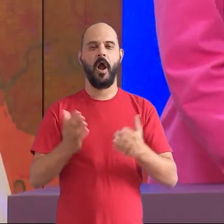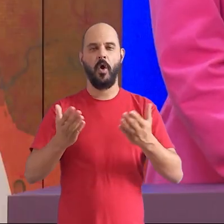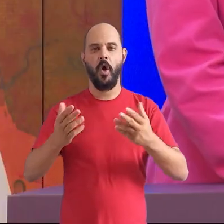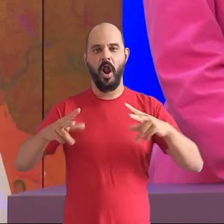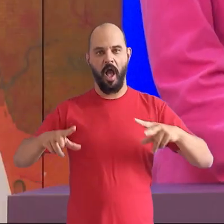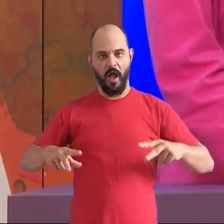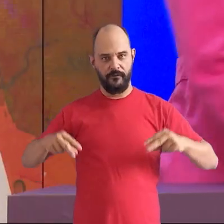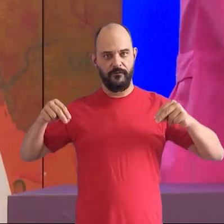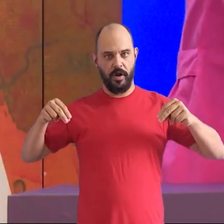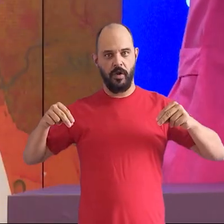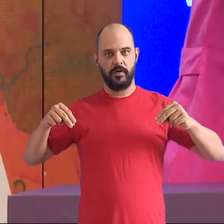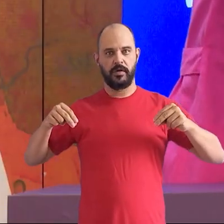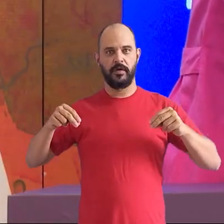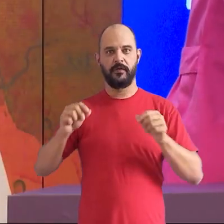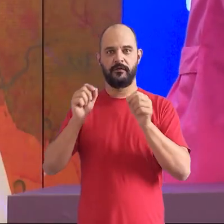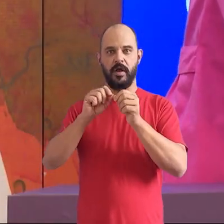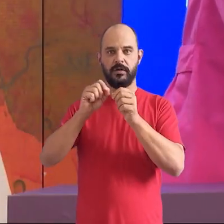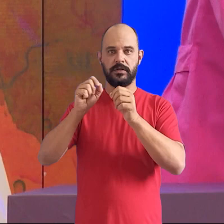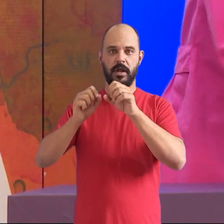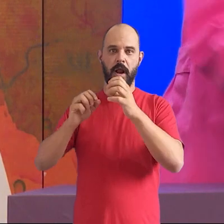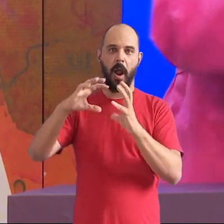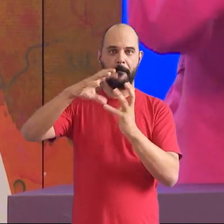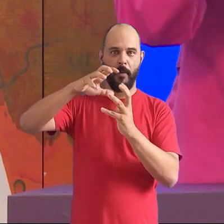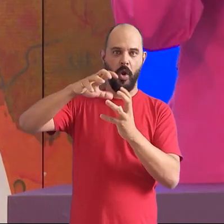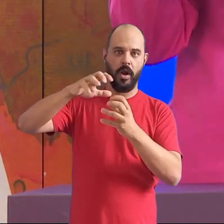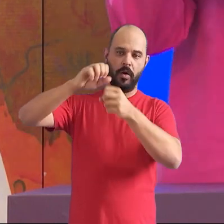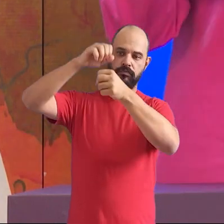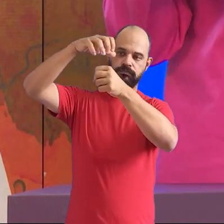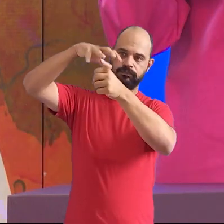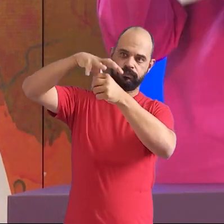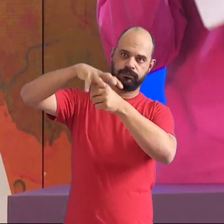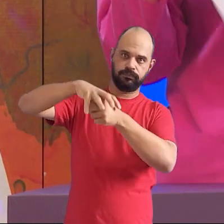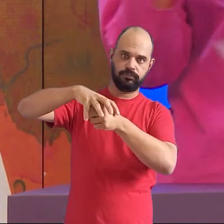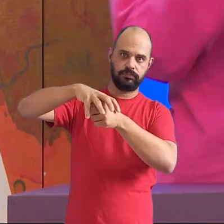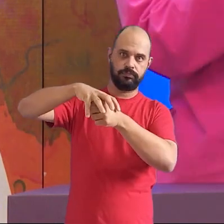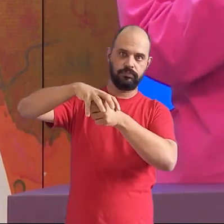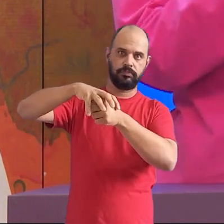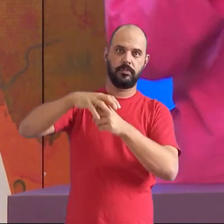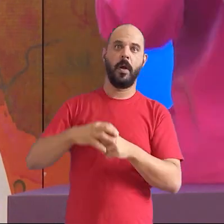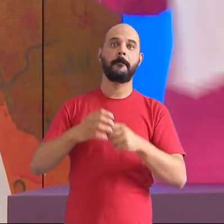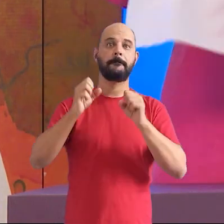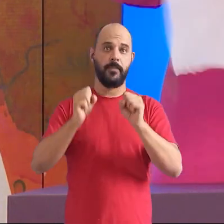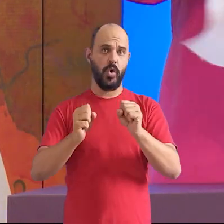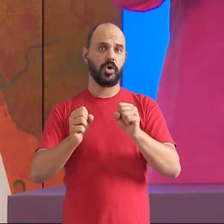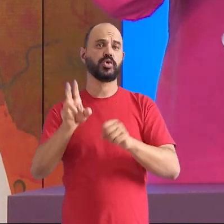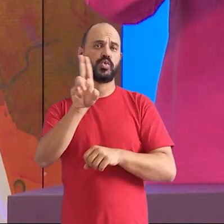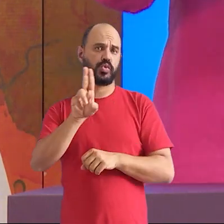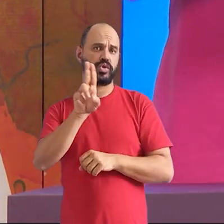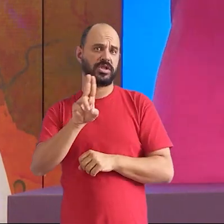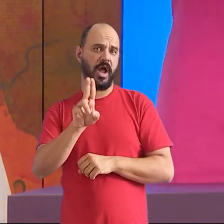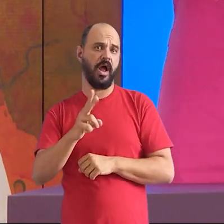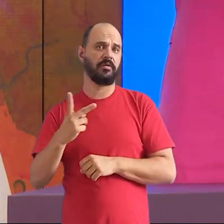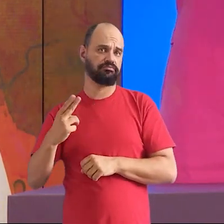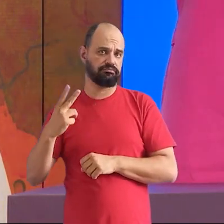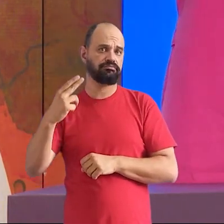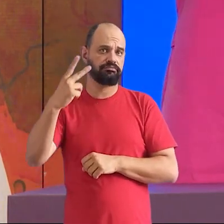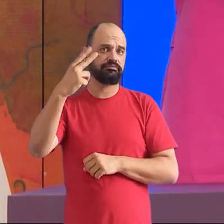Agora vamos ajustar a fralda na bolinha, de forma irregular. Você pode usar uma tesoura para dar um efeito mais natural, se